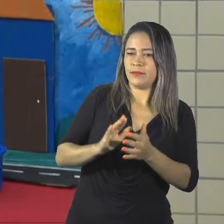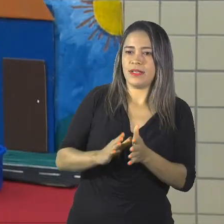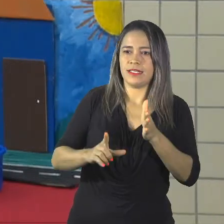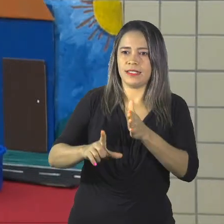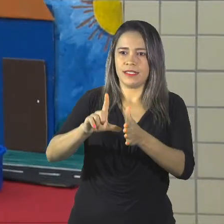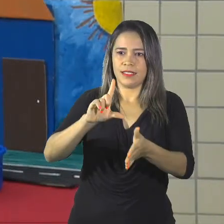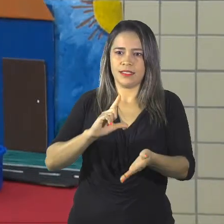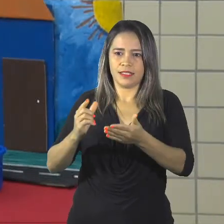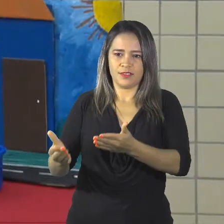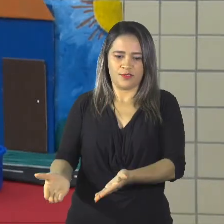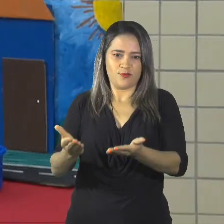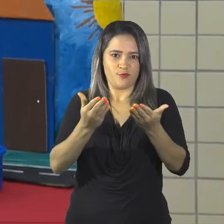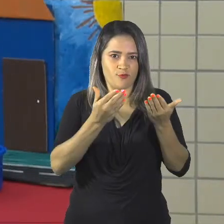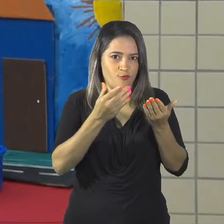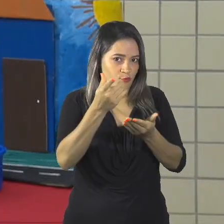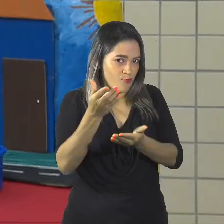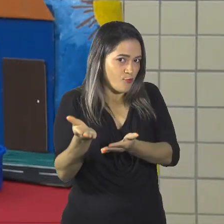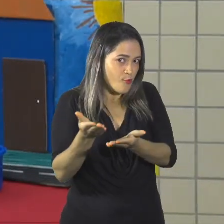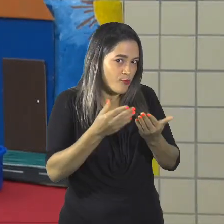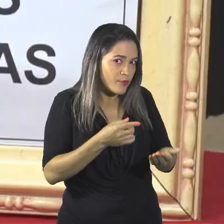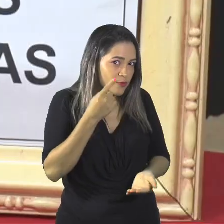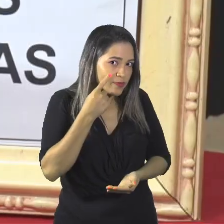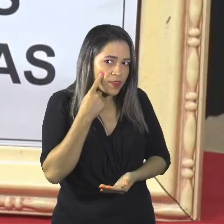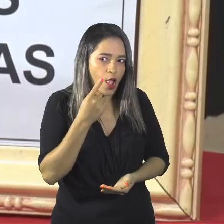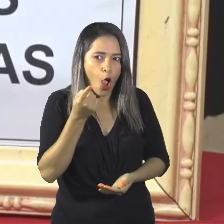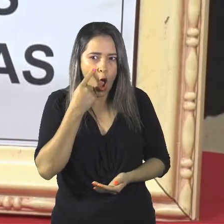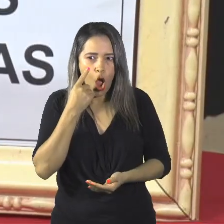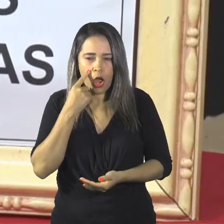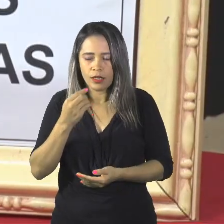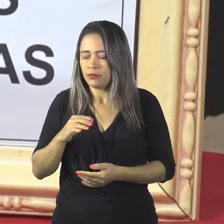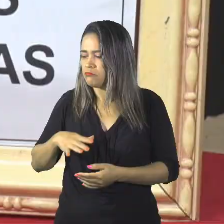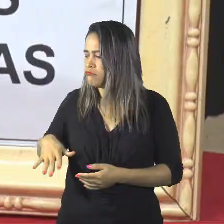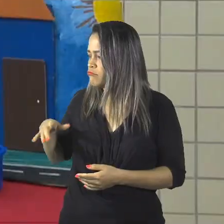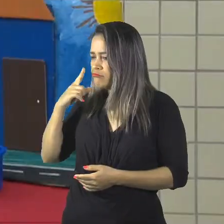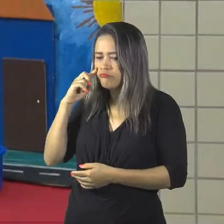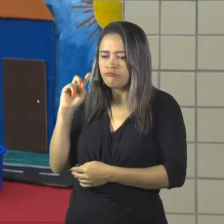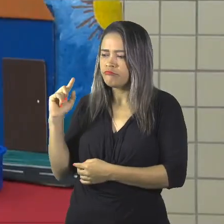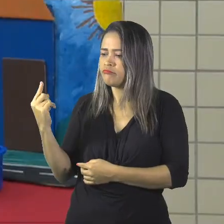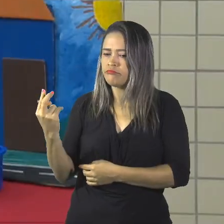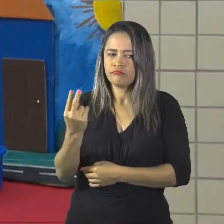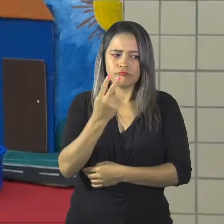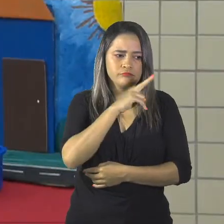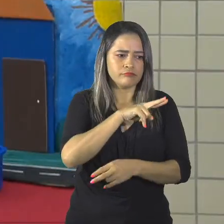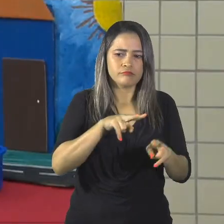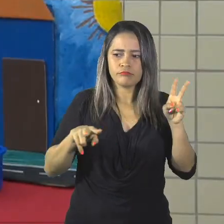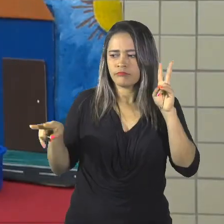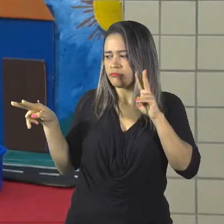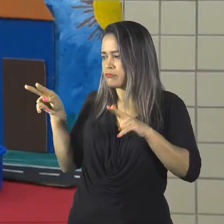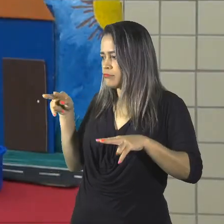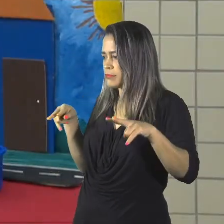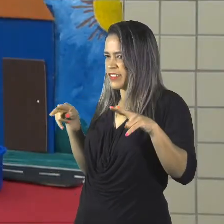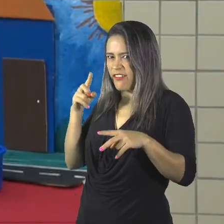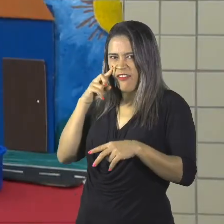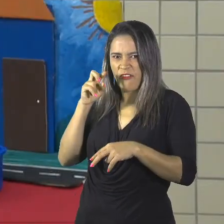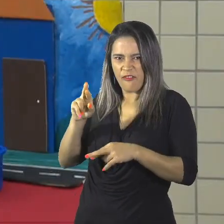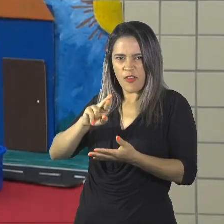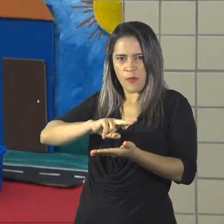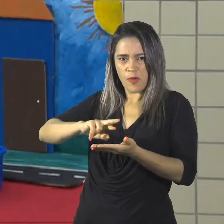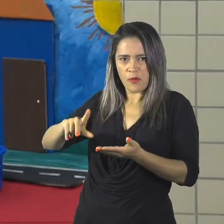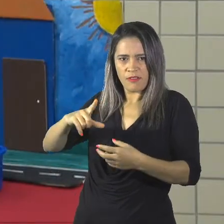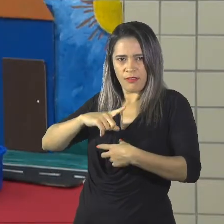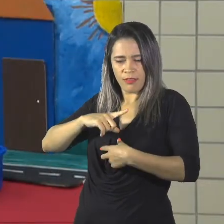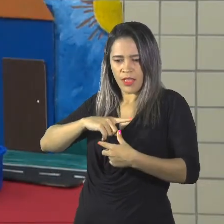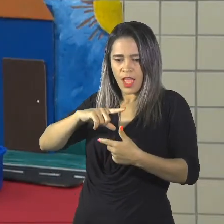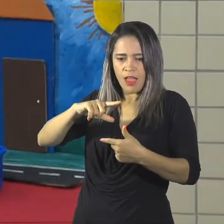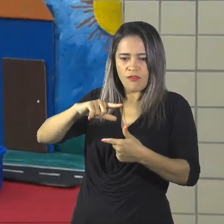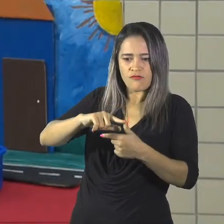fazer um convite para você. Dá uma olhadinha agora aí ao seu redor. Olhou? Viu como as coisas têm forma?